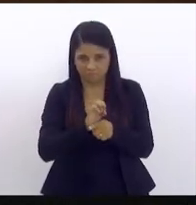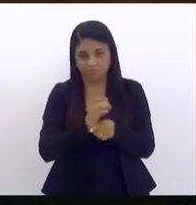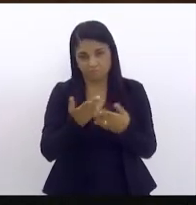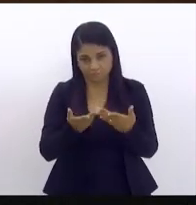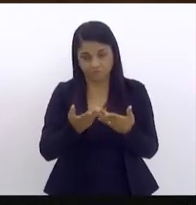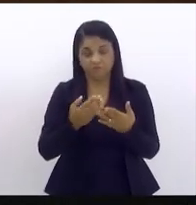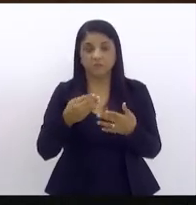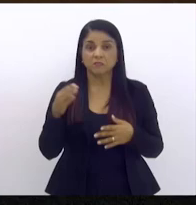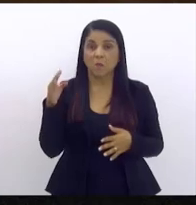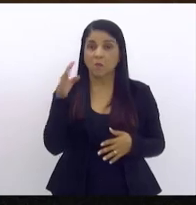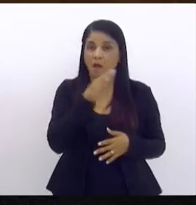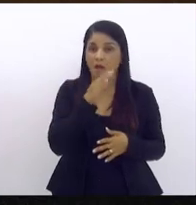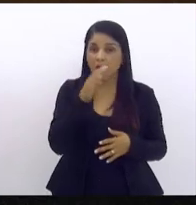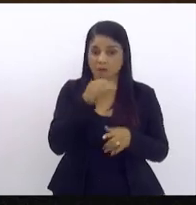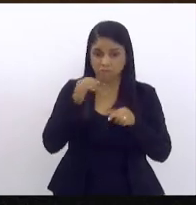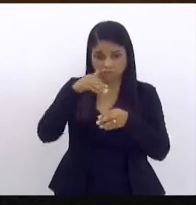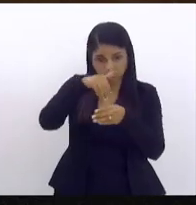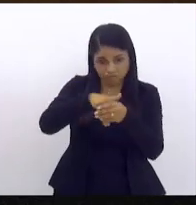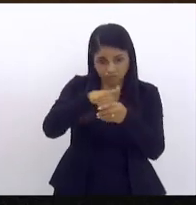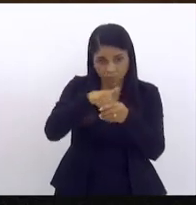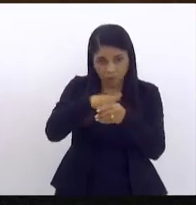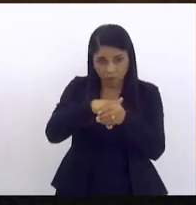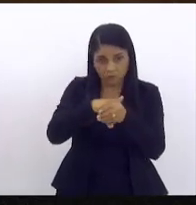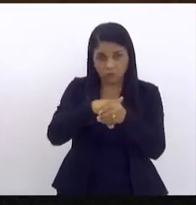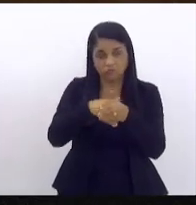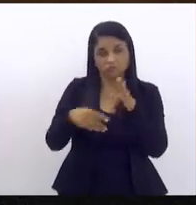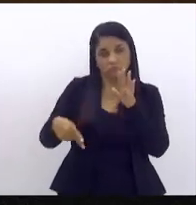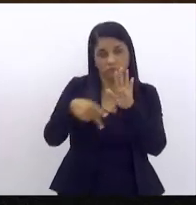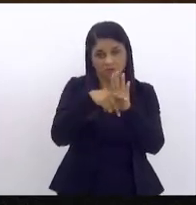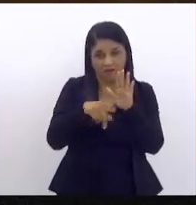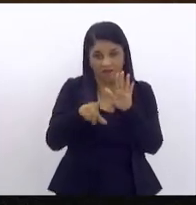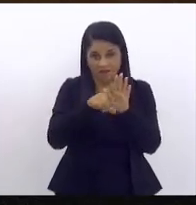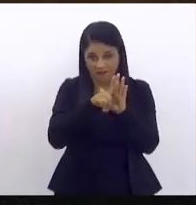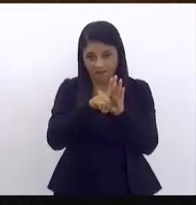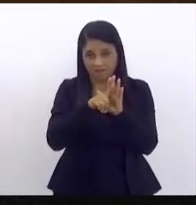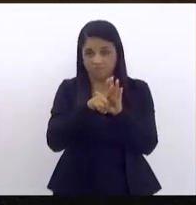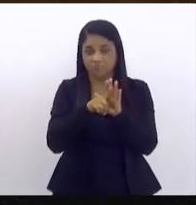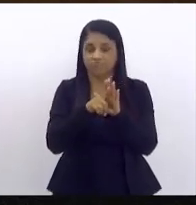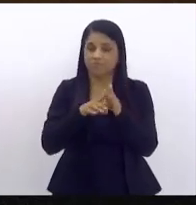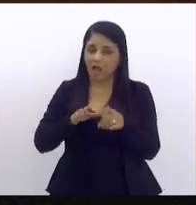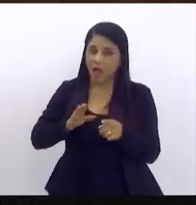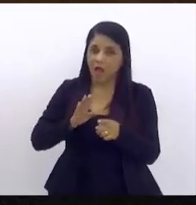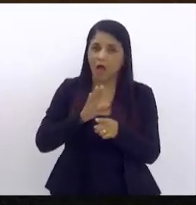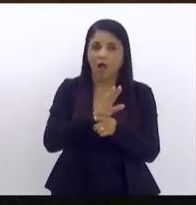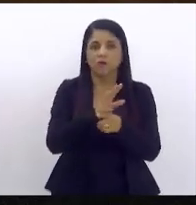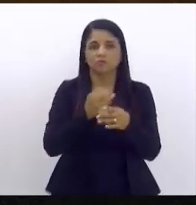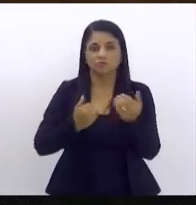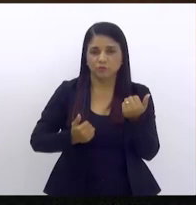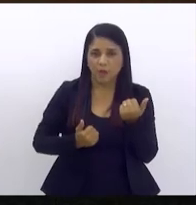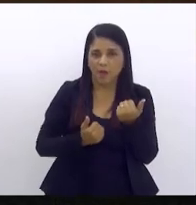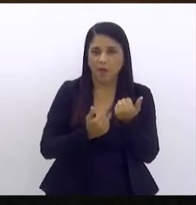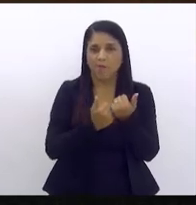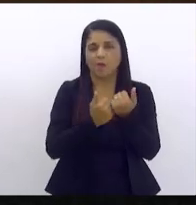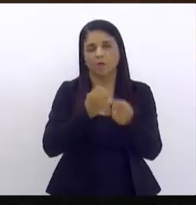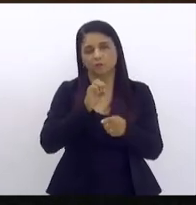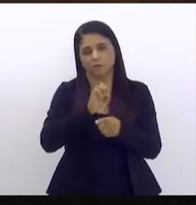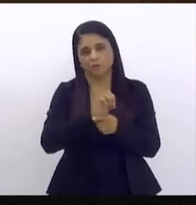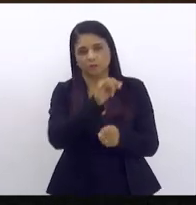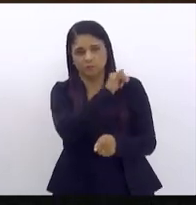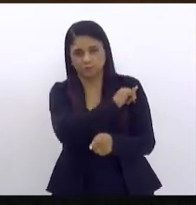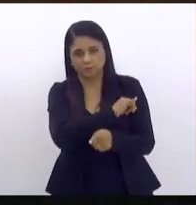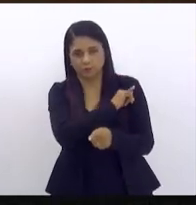que pudermos tratar essa matéria, creio eu que iremos ajudar o estado do Rio de Janeiro, trazendo mais